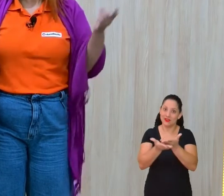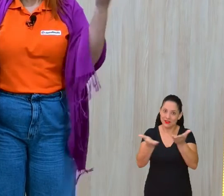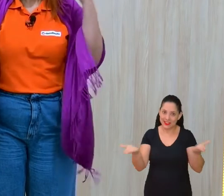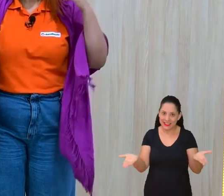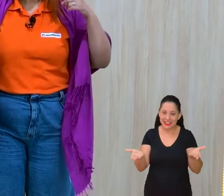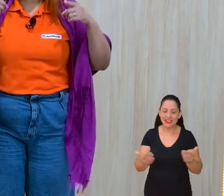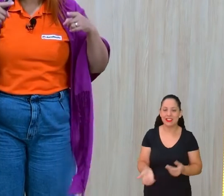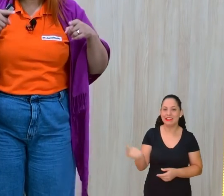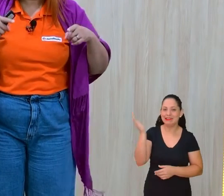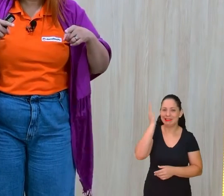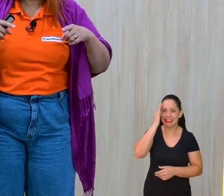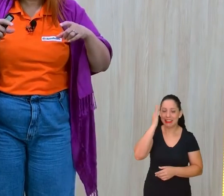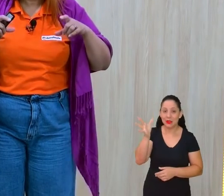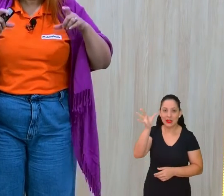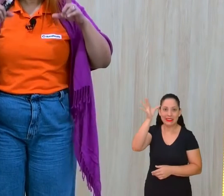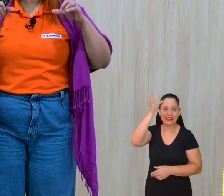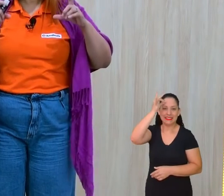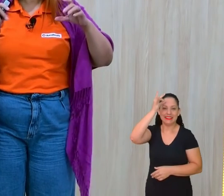vocês